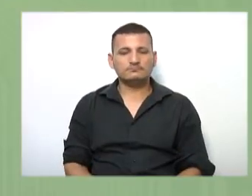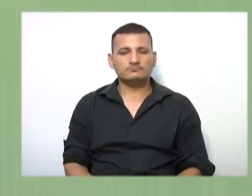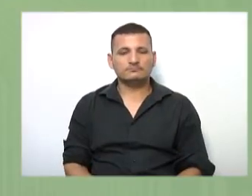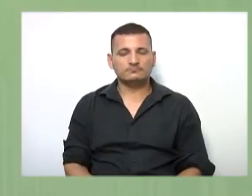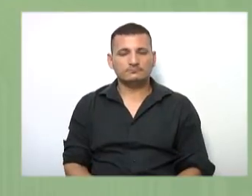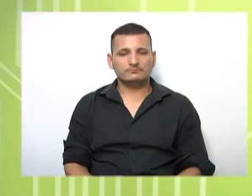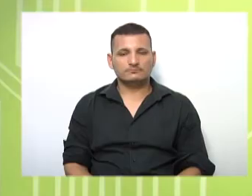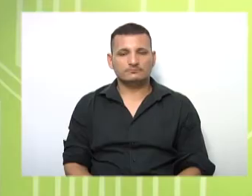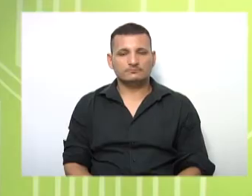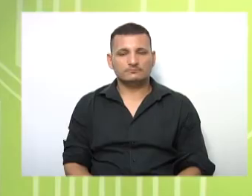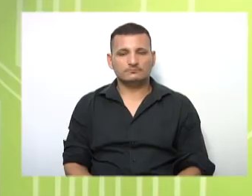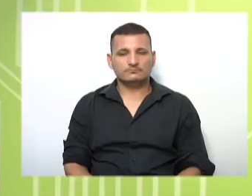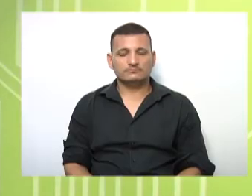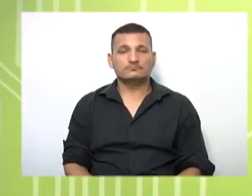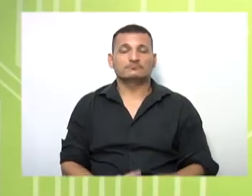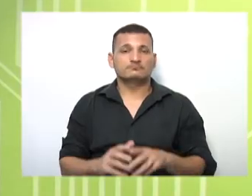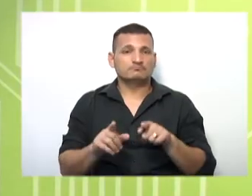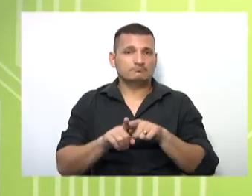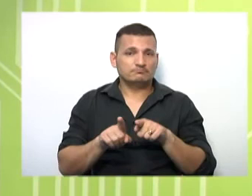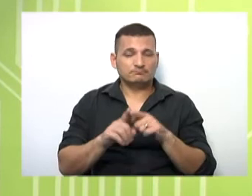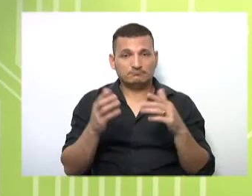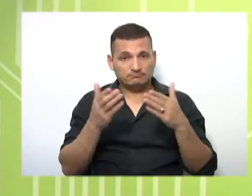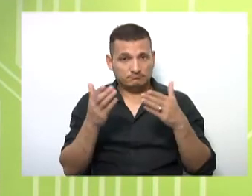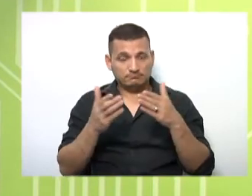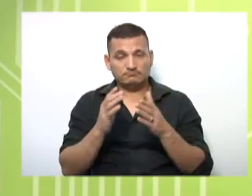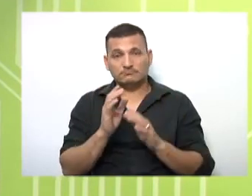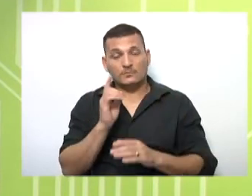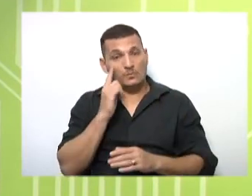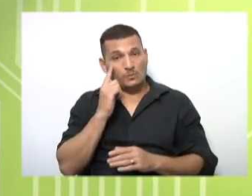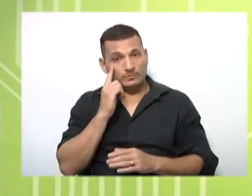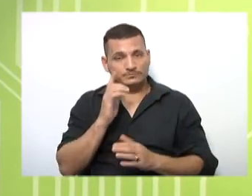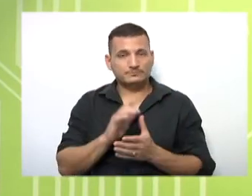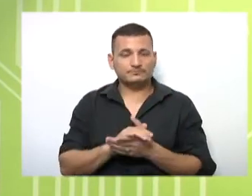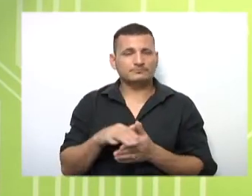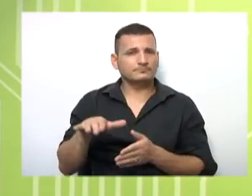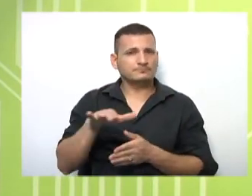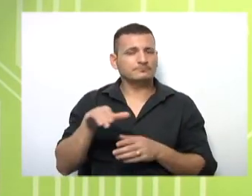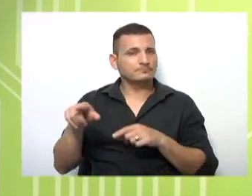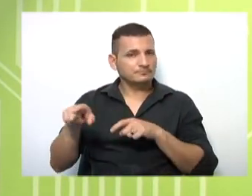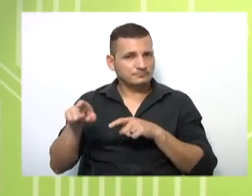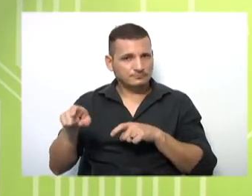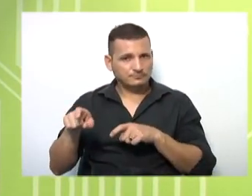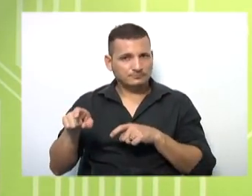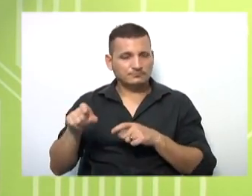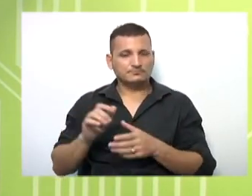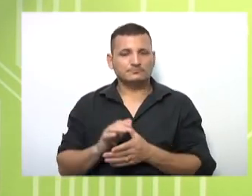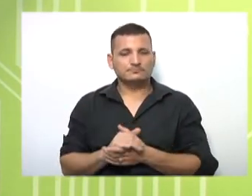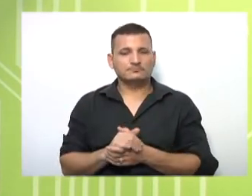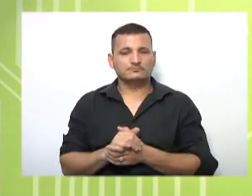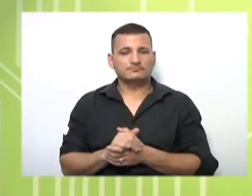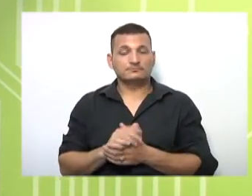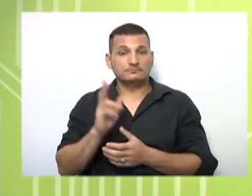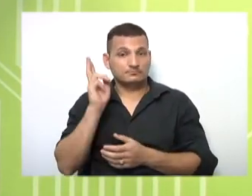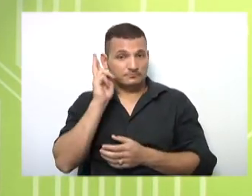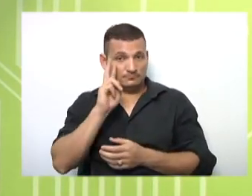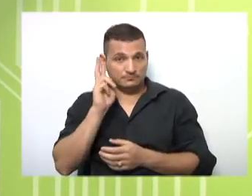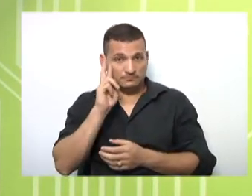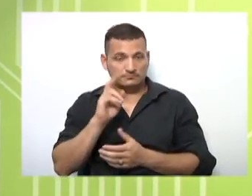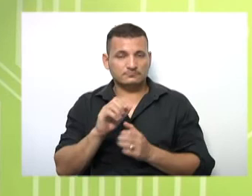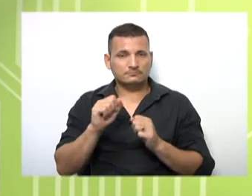Fazendo também, pessoal, uma observação agora no final sobre o ramo agropecuário. Lembrando que podem